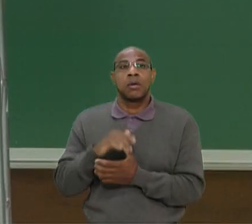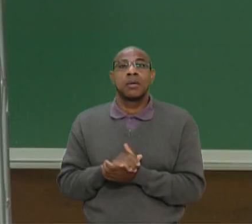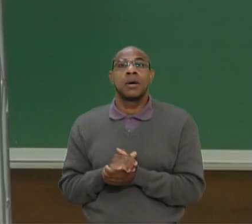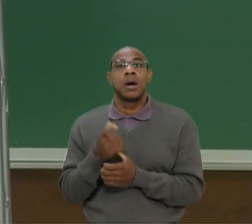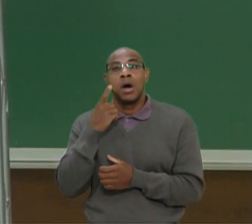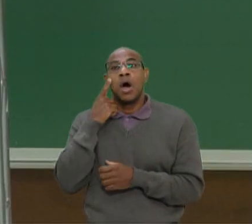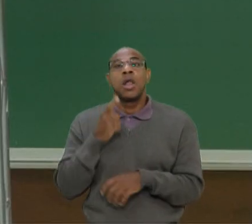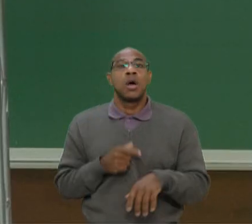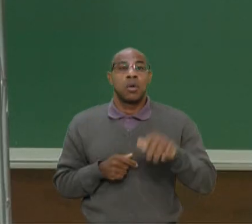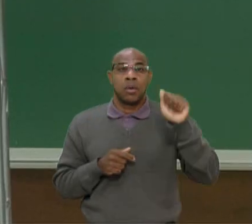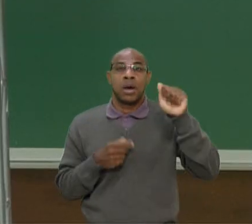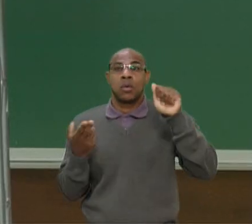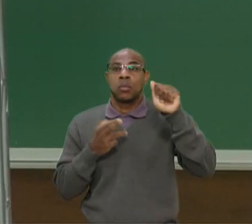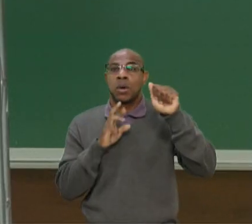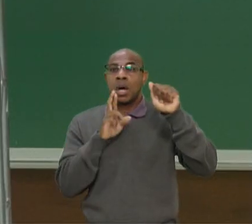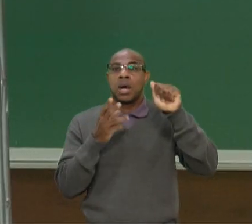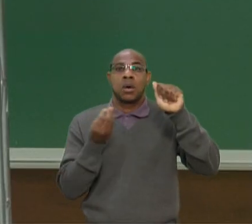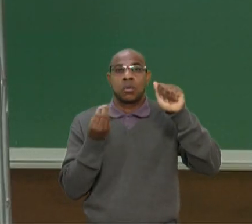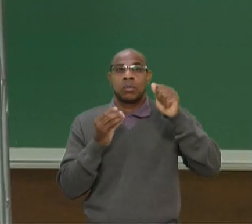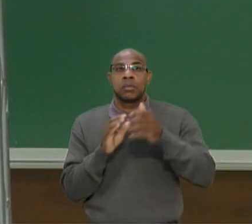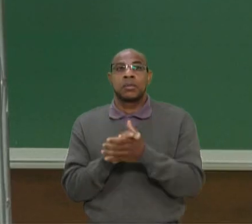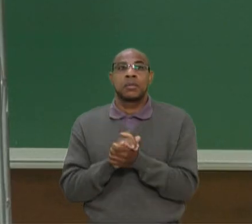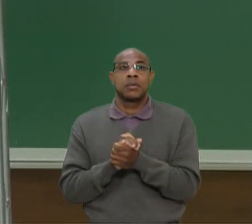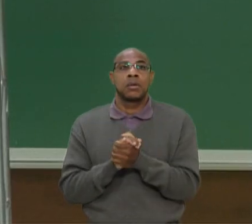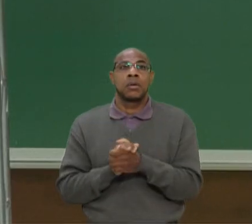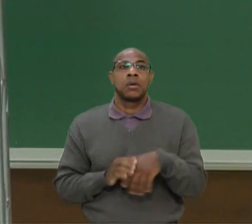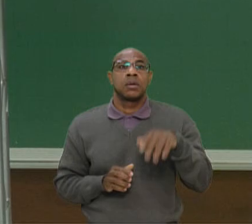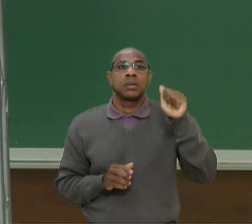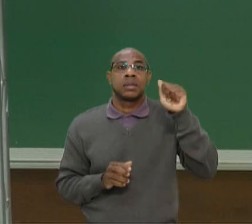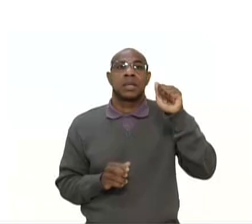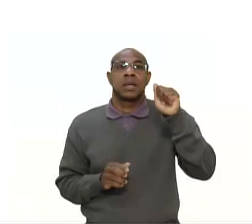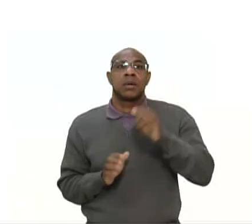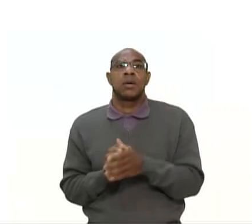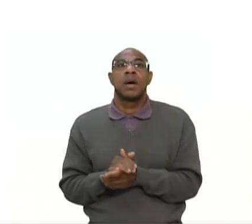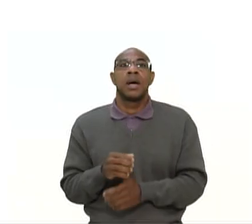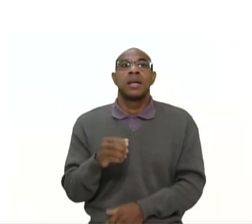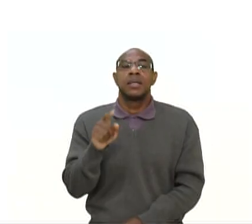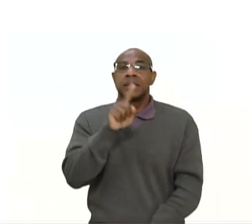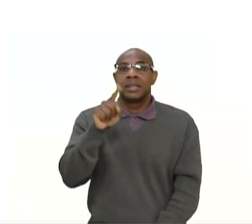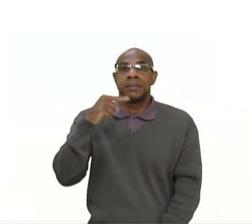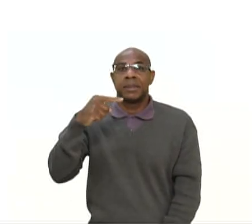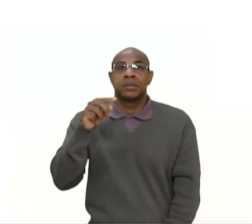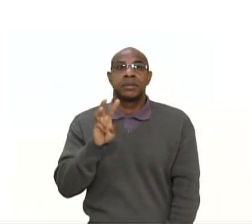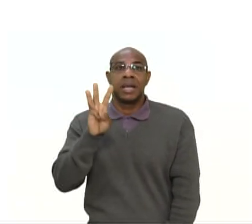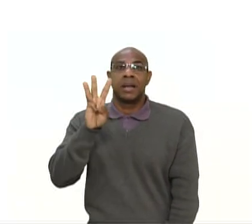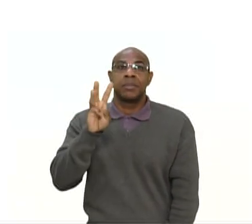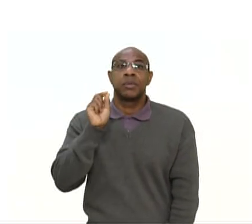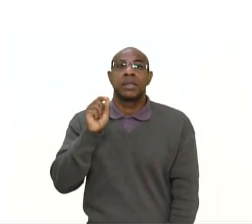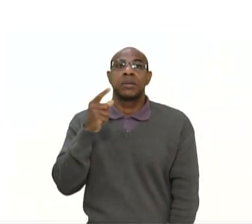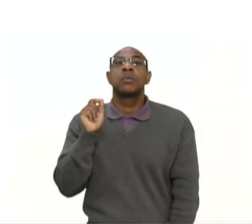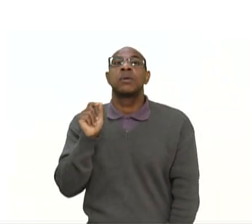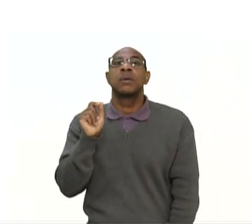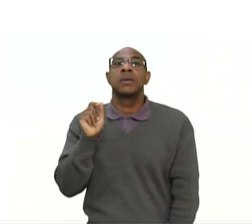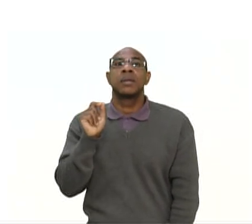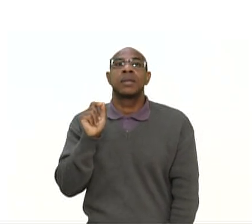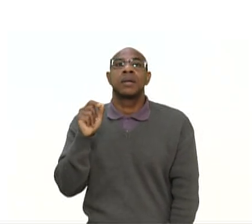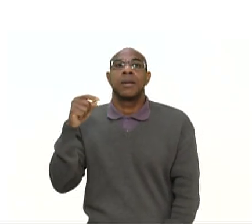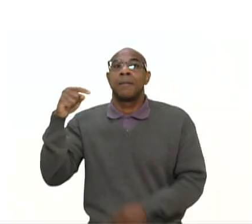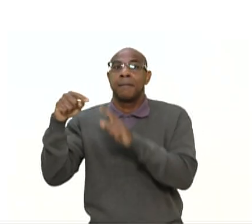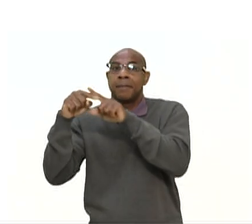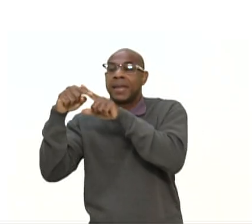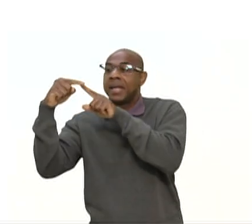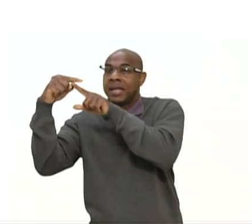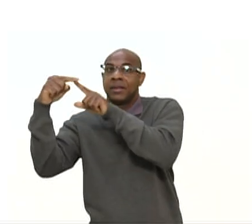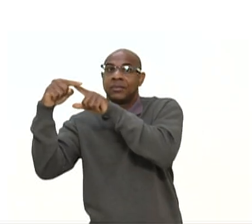resolução para ver o resultado que vocês obtiveram. Então, Z menos o W. Então, Z menos o W, ó, colocamos aqui